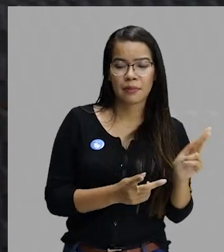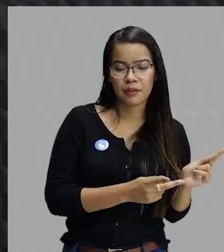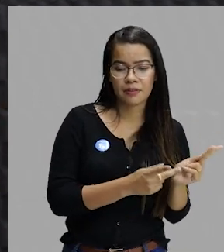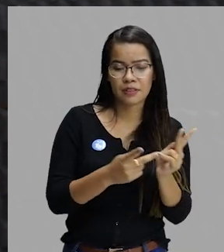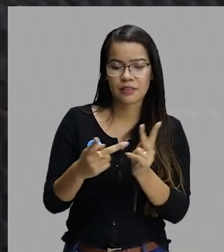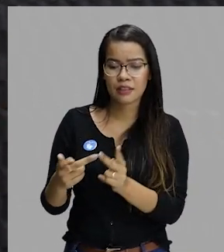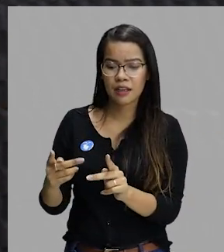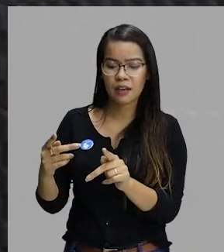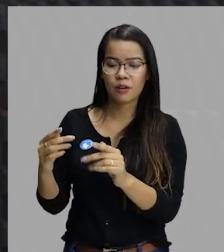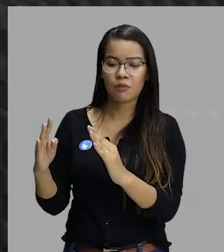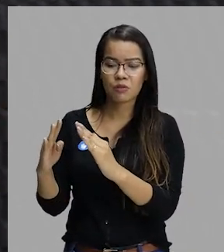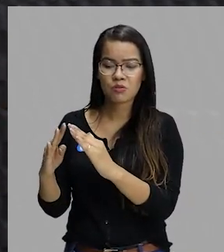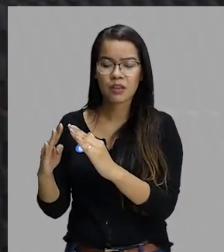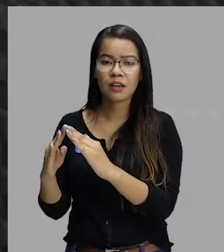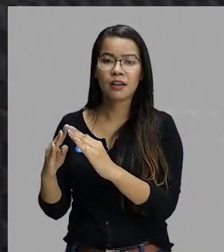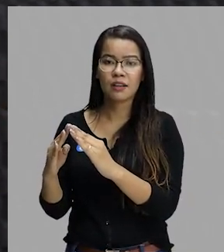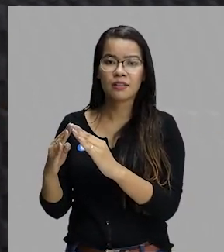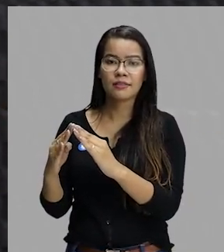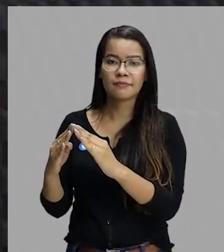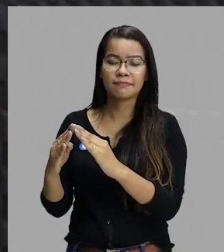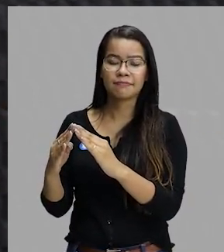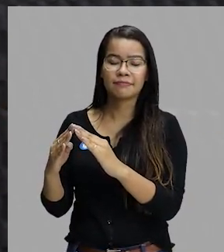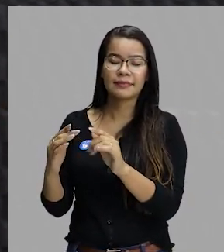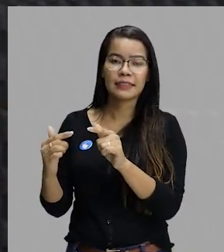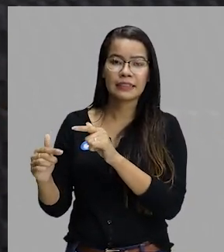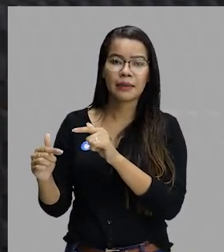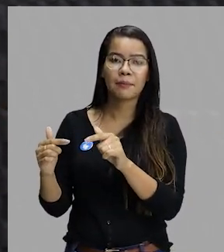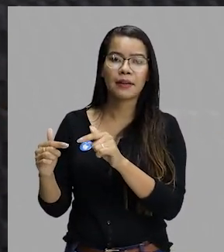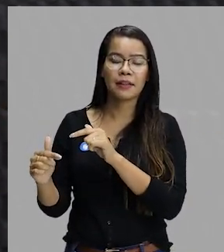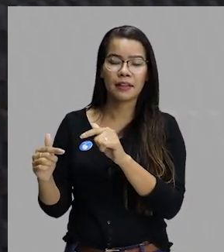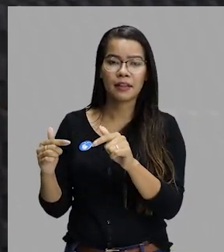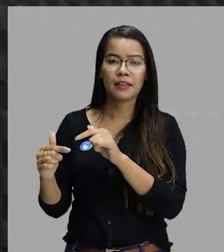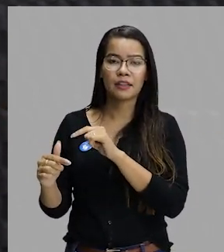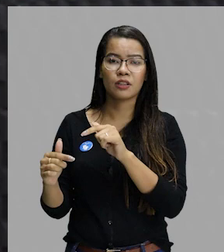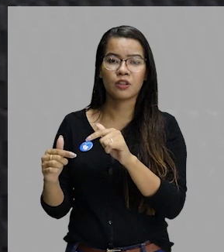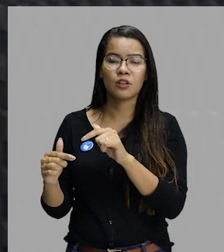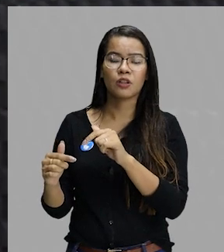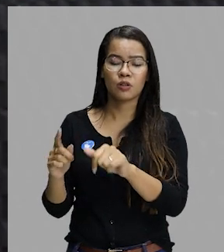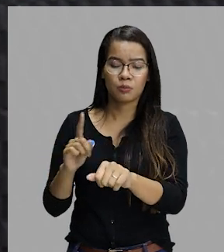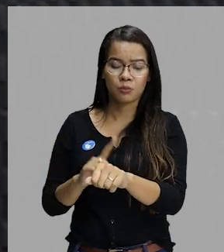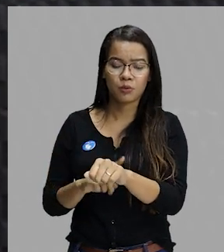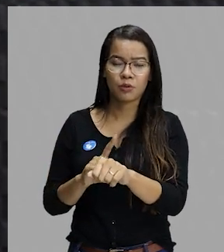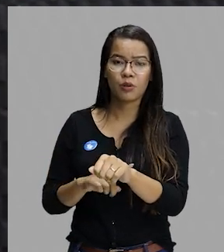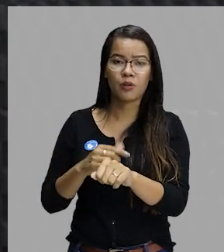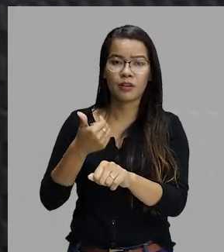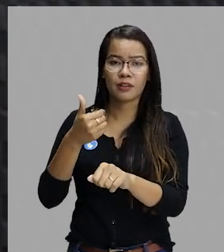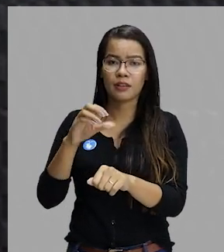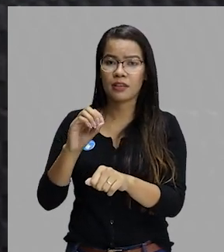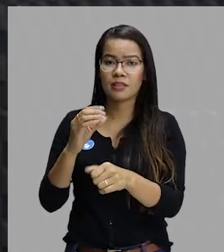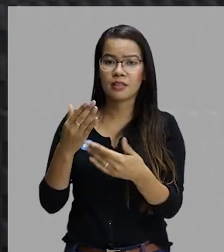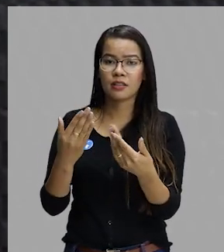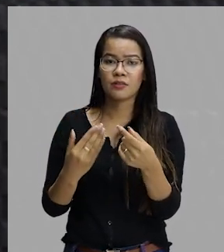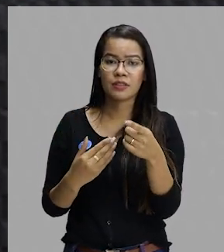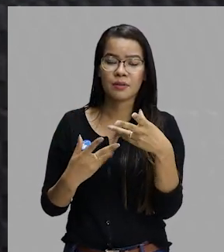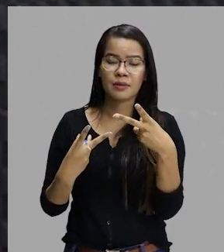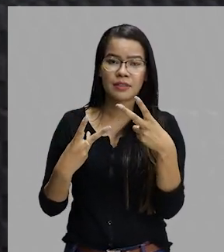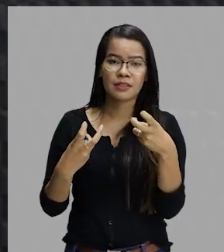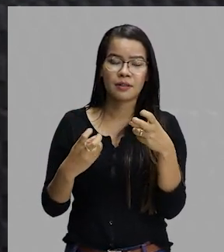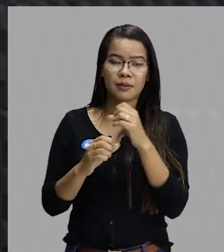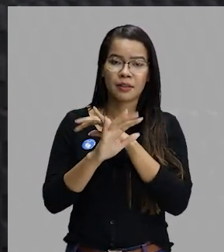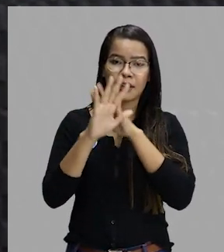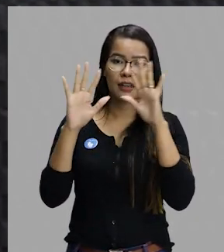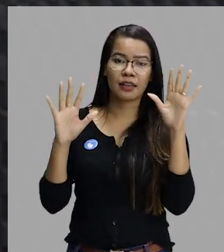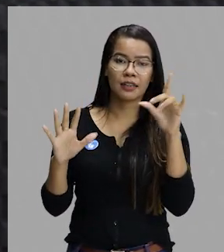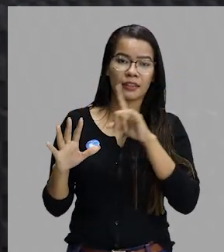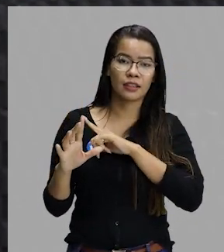na sua casa, e ele cobra por hora R$ 10. Tá? Você percebe claramente que nessa situação